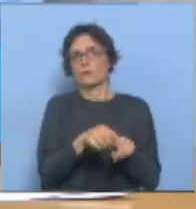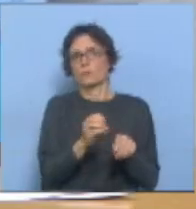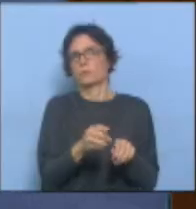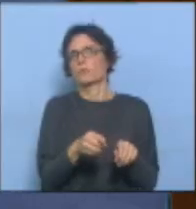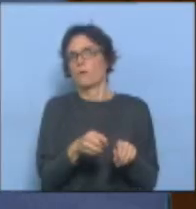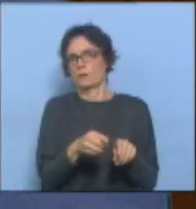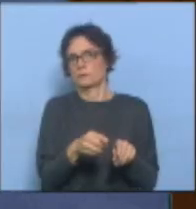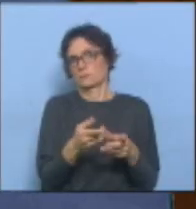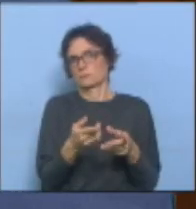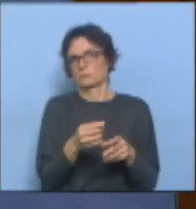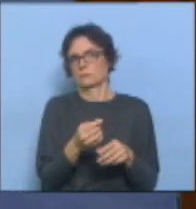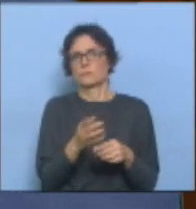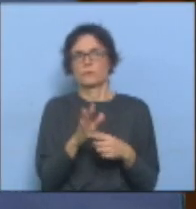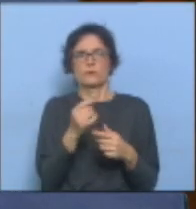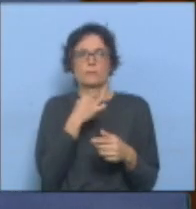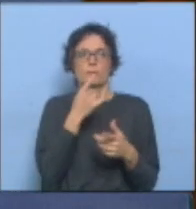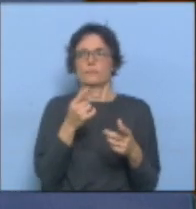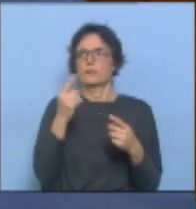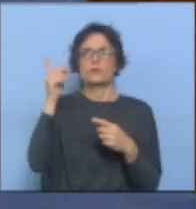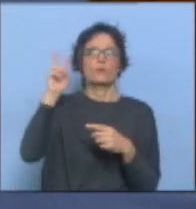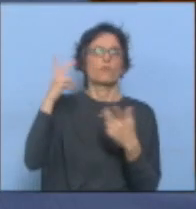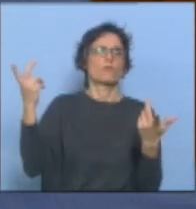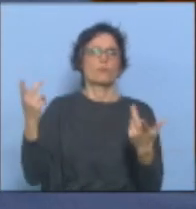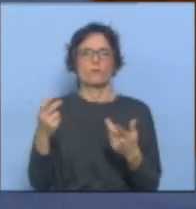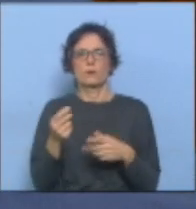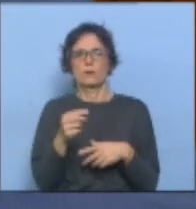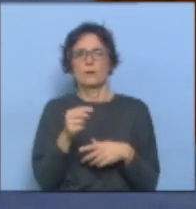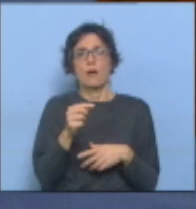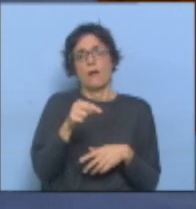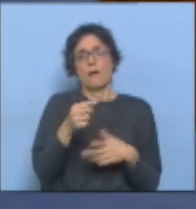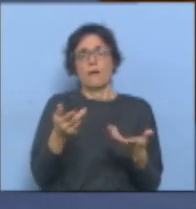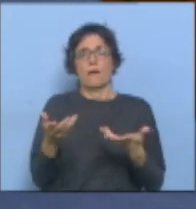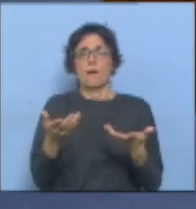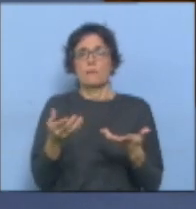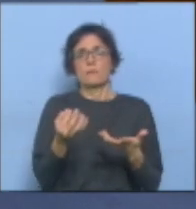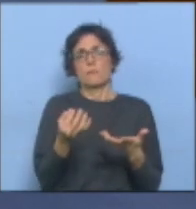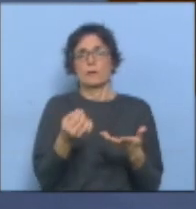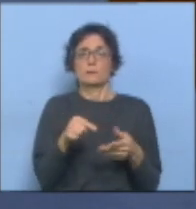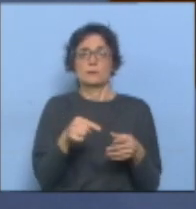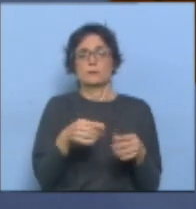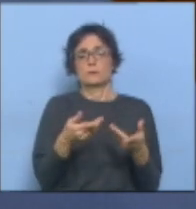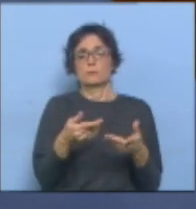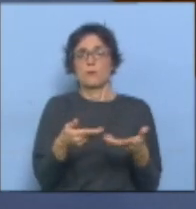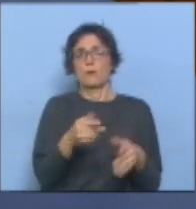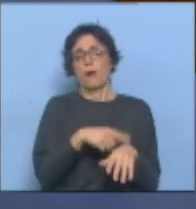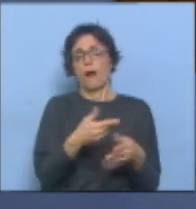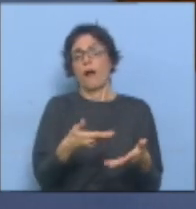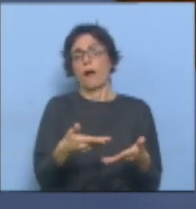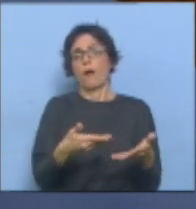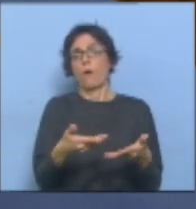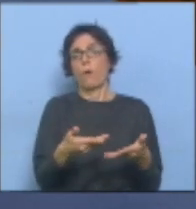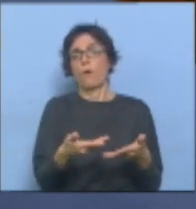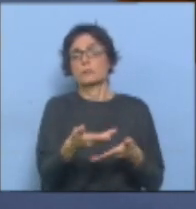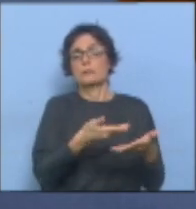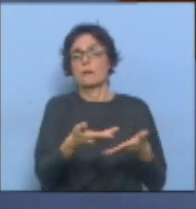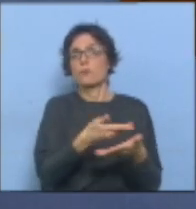isto é colocado agora por... peço desculpa se isto não se passou, mas diz-se, não é? que isto se passa agora por negociações que